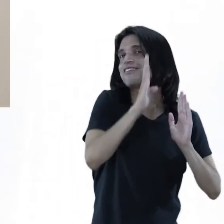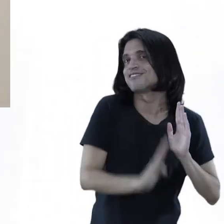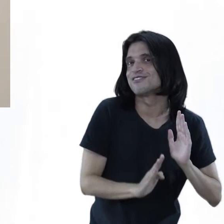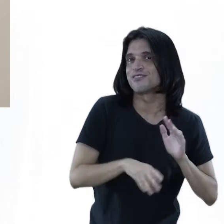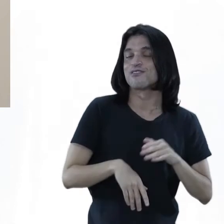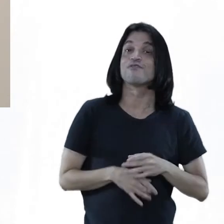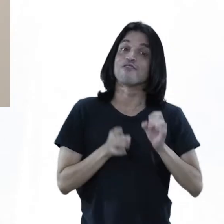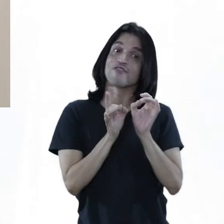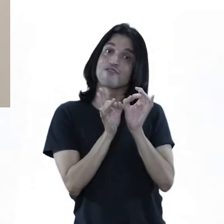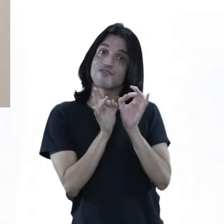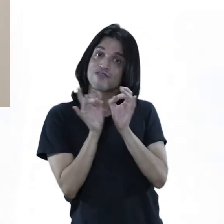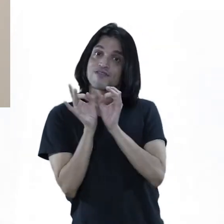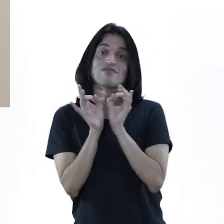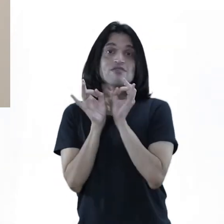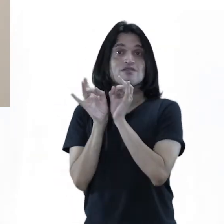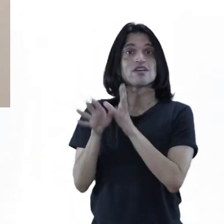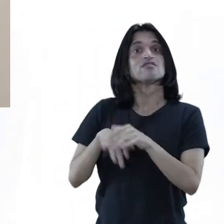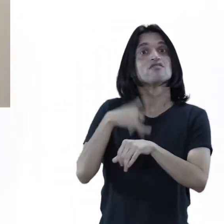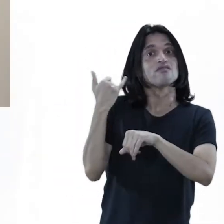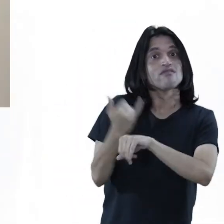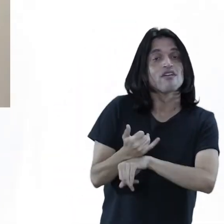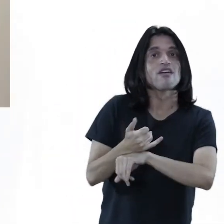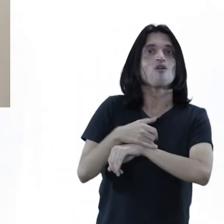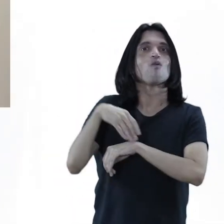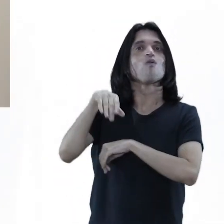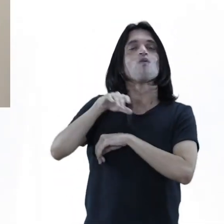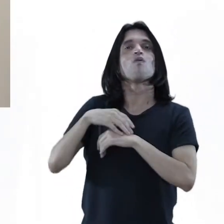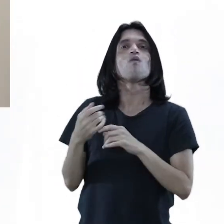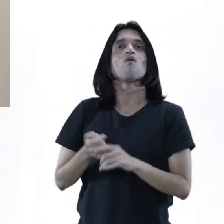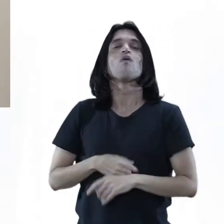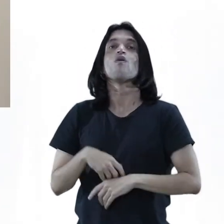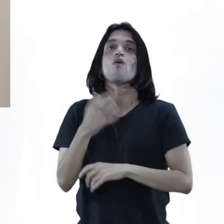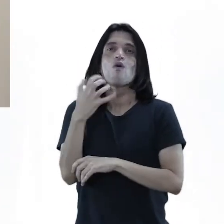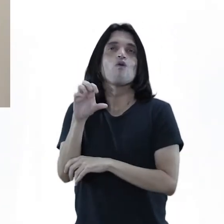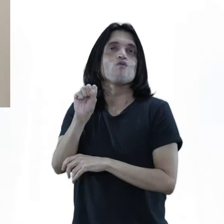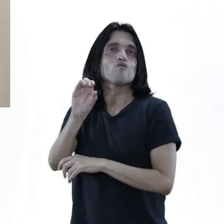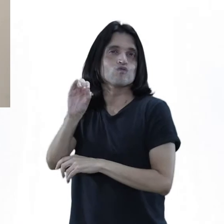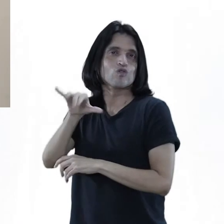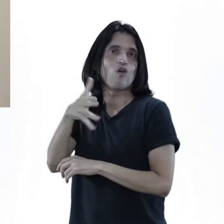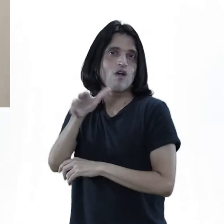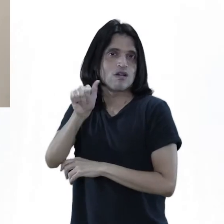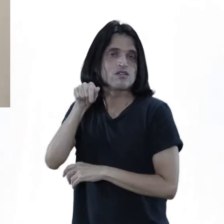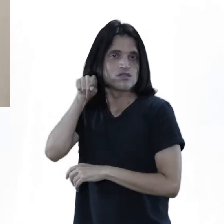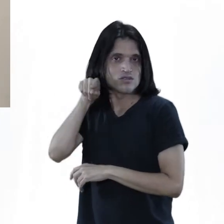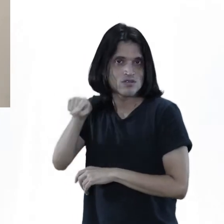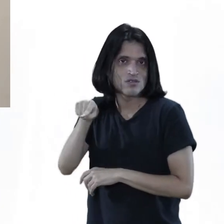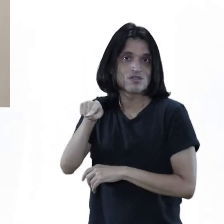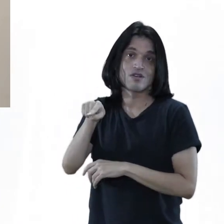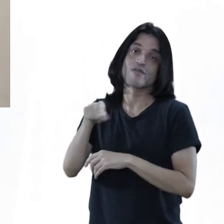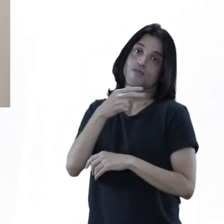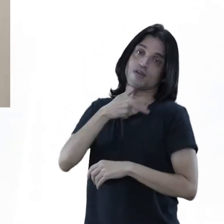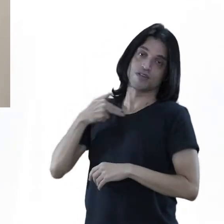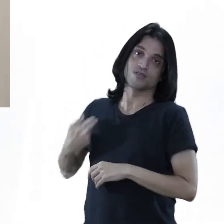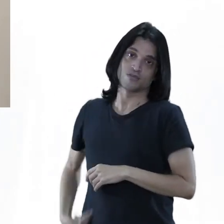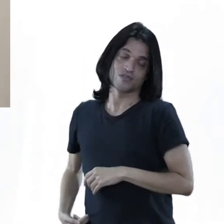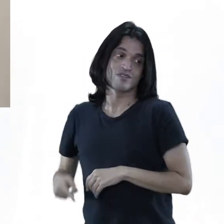China. Vende ferro, vende soja para a China. Mas também o Brasil é um grande parceiro dos Estados Unidos. Na verdade, os Estados Unidos